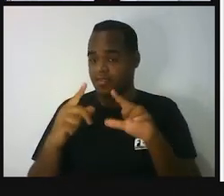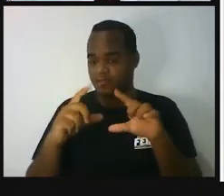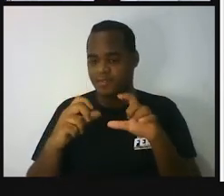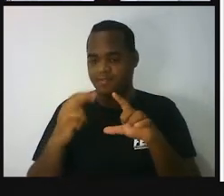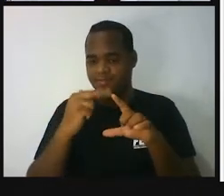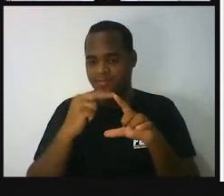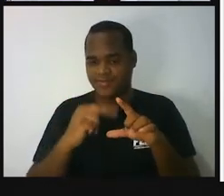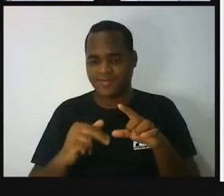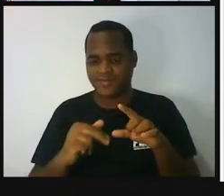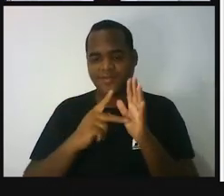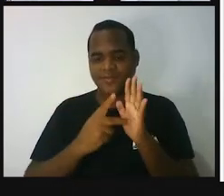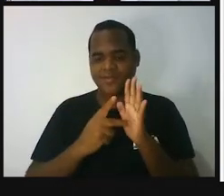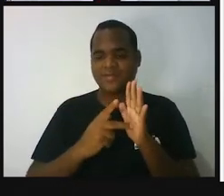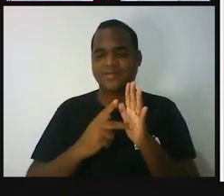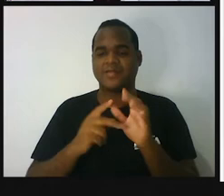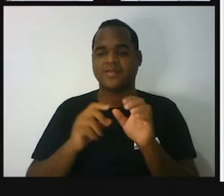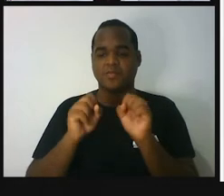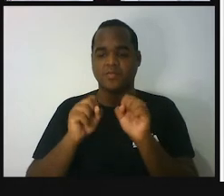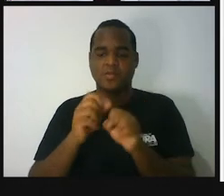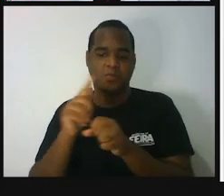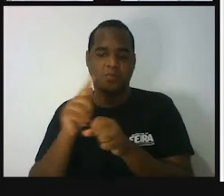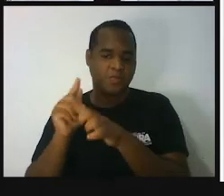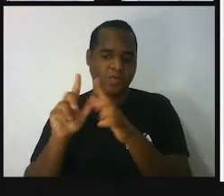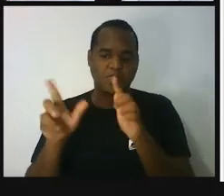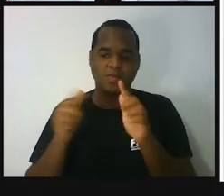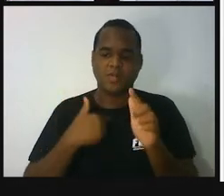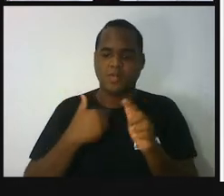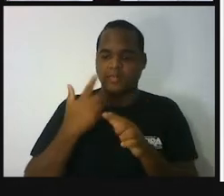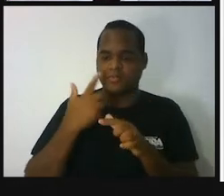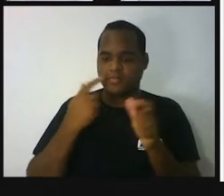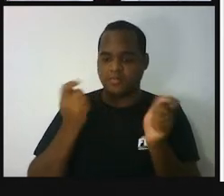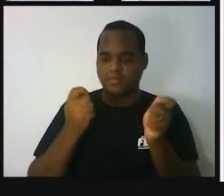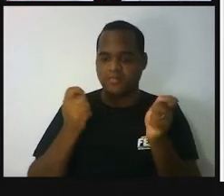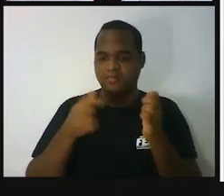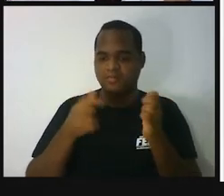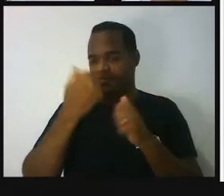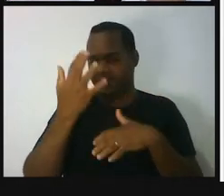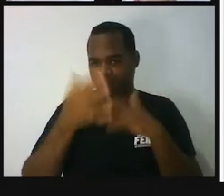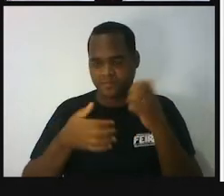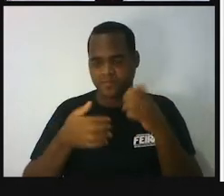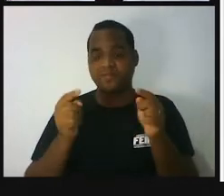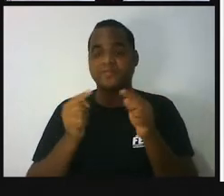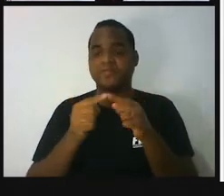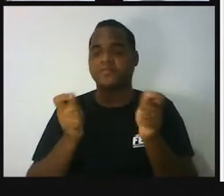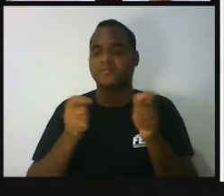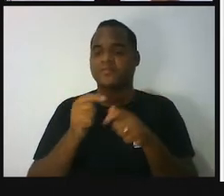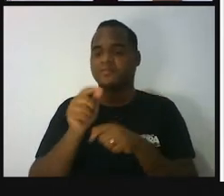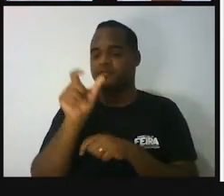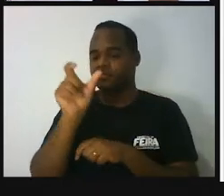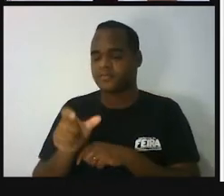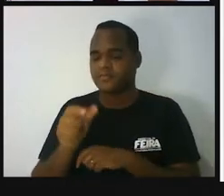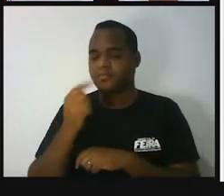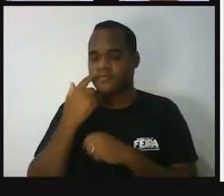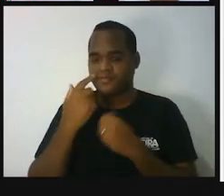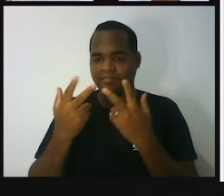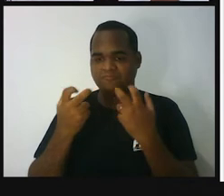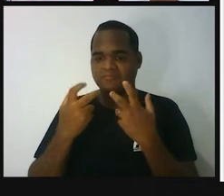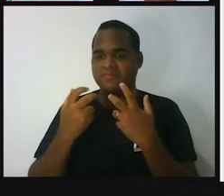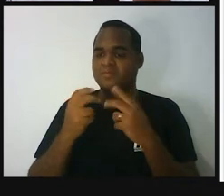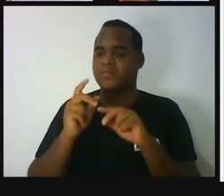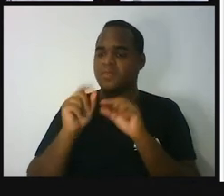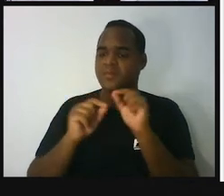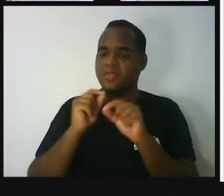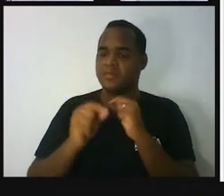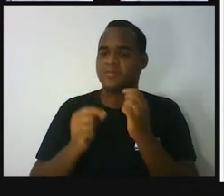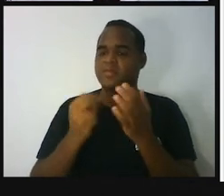geométrica, né? Se a gente olhar um alvéolo da colmeia por cima, né, a gente consegue enxergar essa